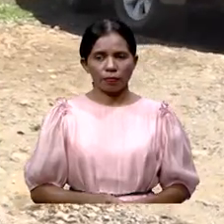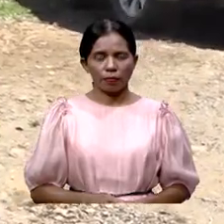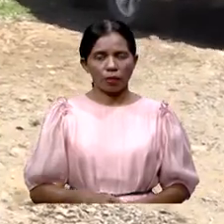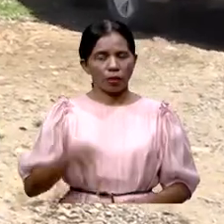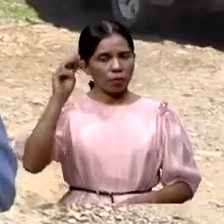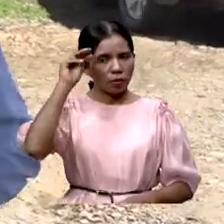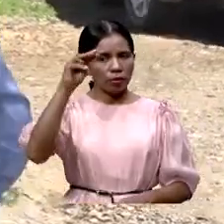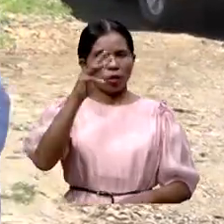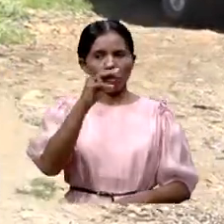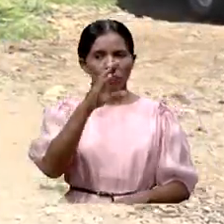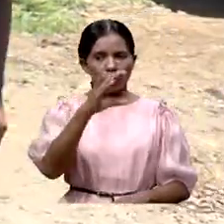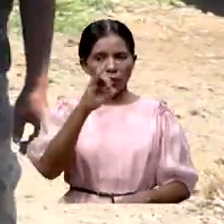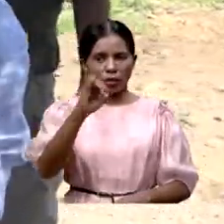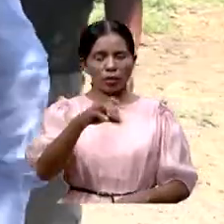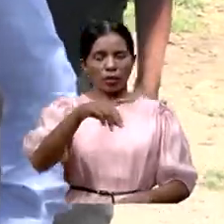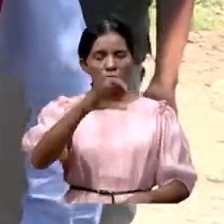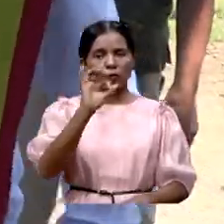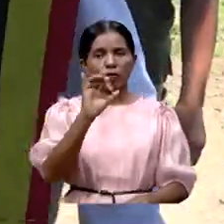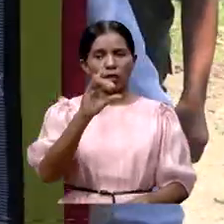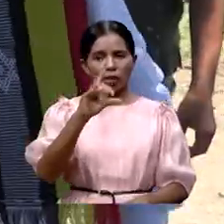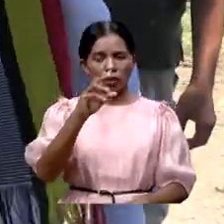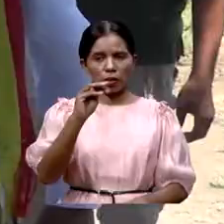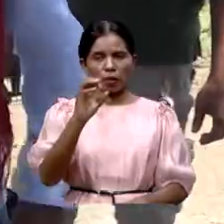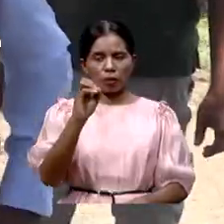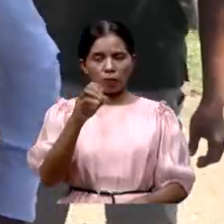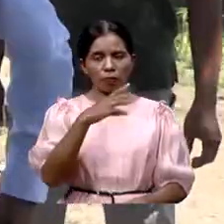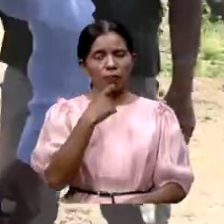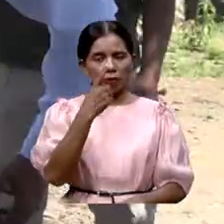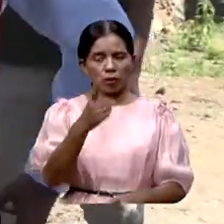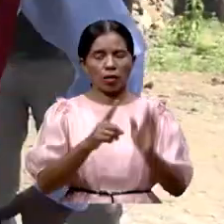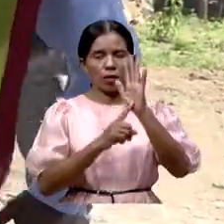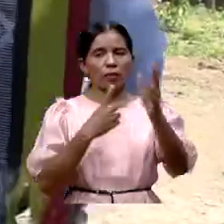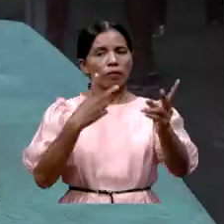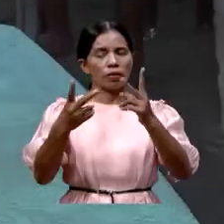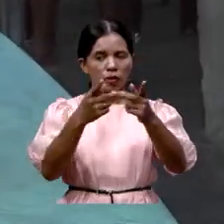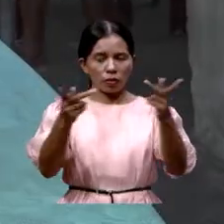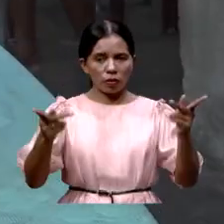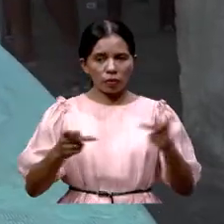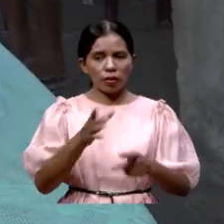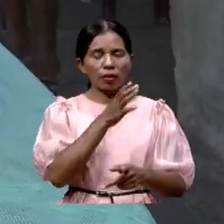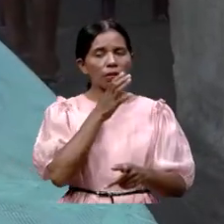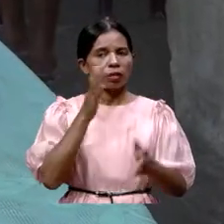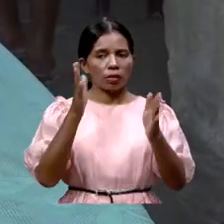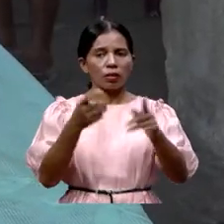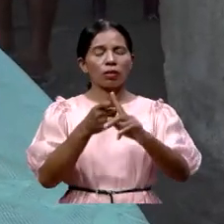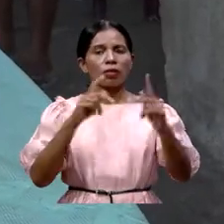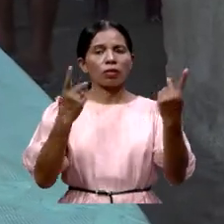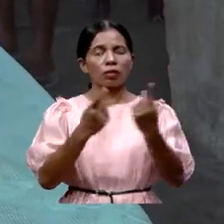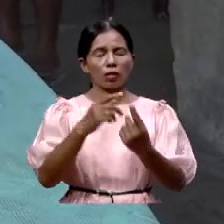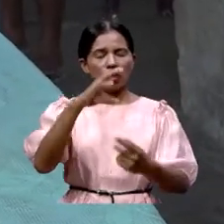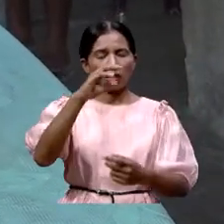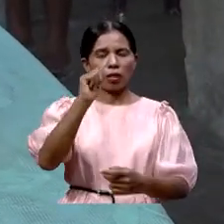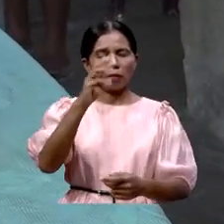Ministro Comércio e Indústria, Filipos Nino Pereira Hatoli Hiragne, foi em visita à FATE em Agricultura, Russo e Companhia Caprilho